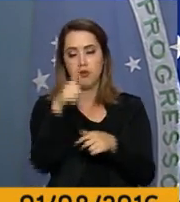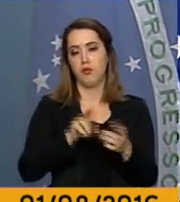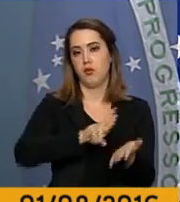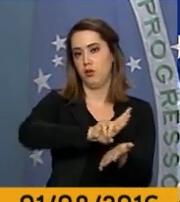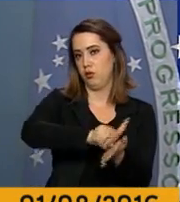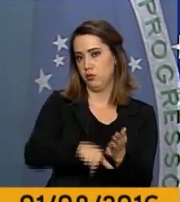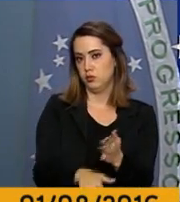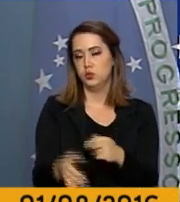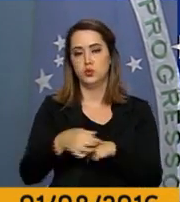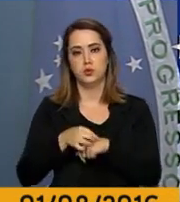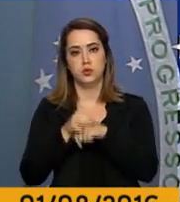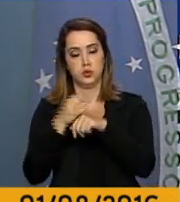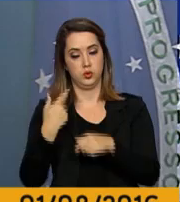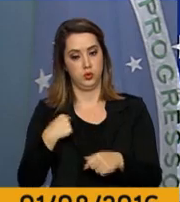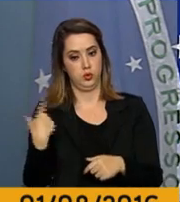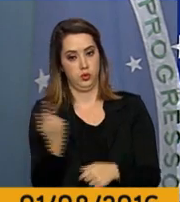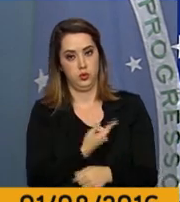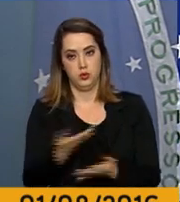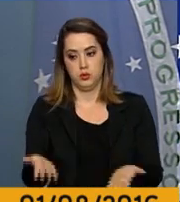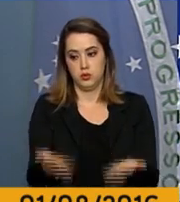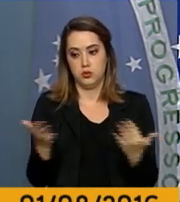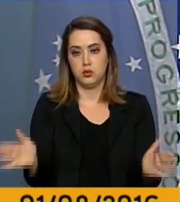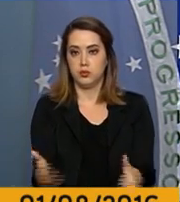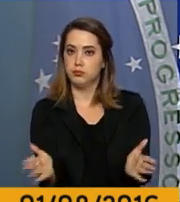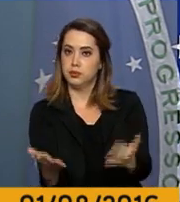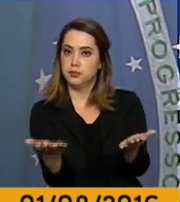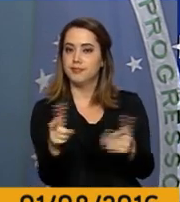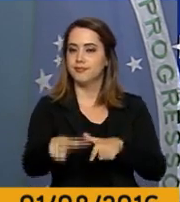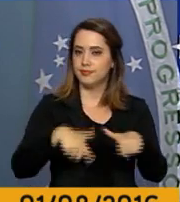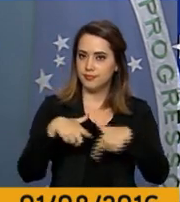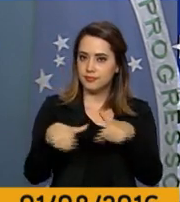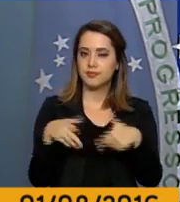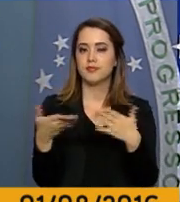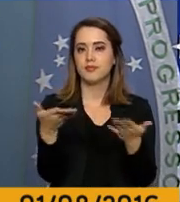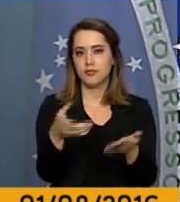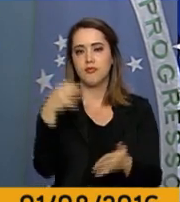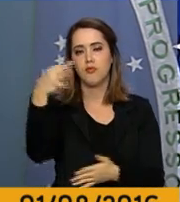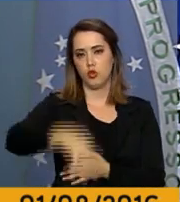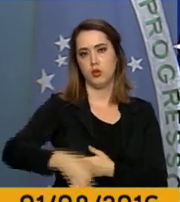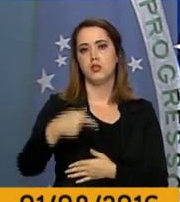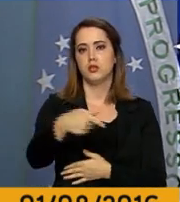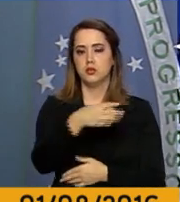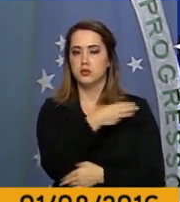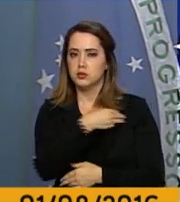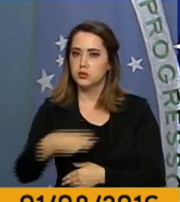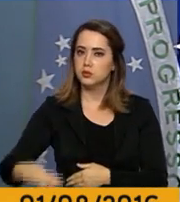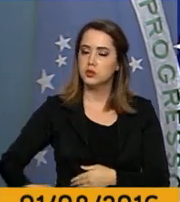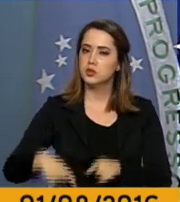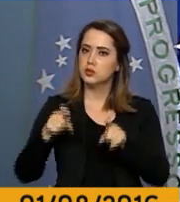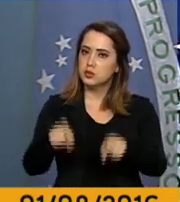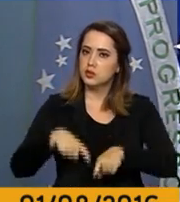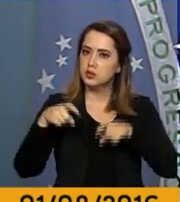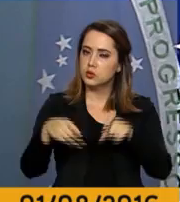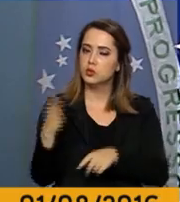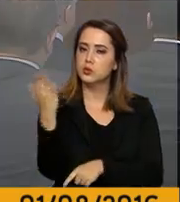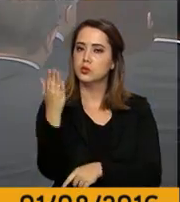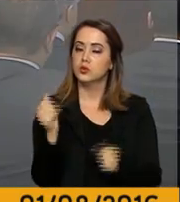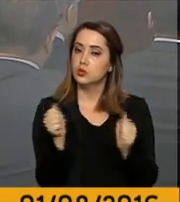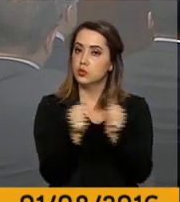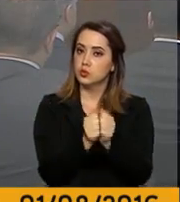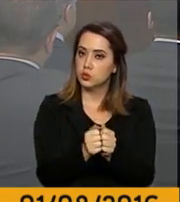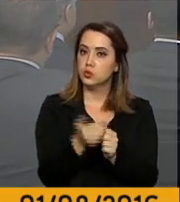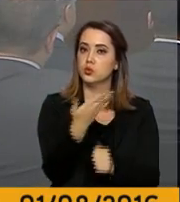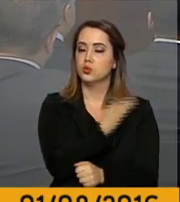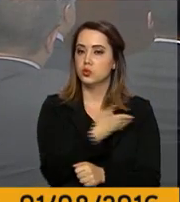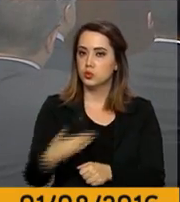estamos incentivando emprego certa e seguramente este ato patrocinado pelo ministro da agricultura pelo governo brasileiro vai